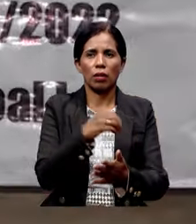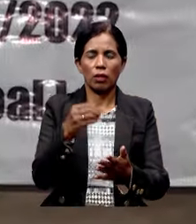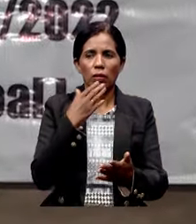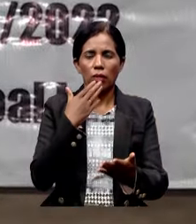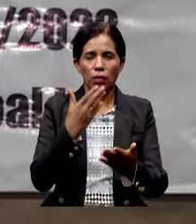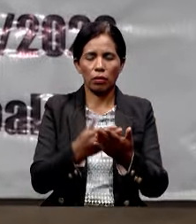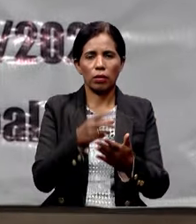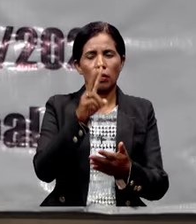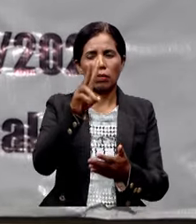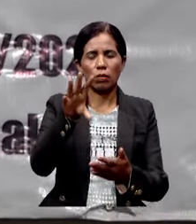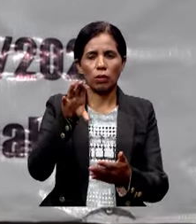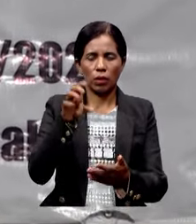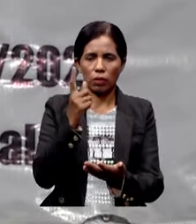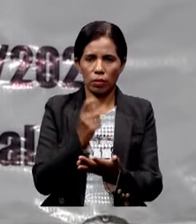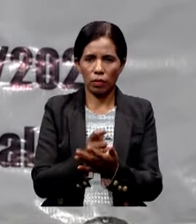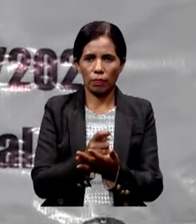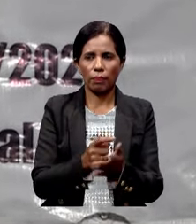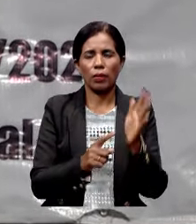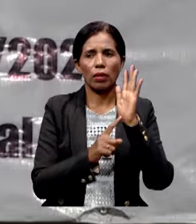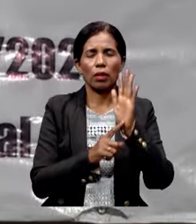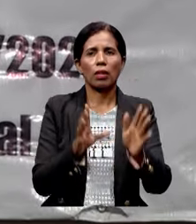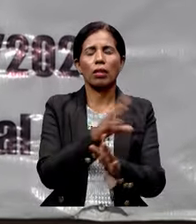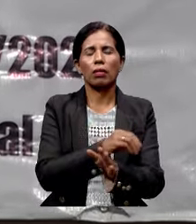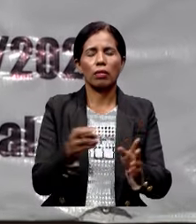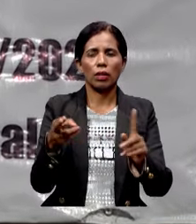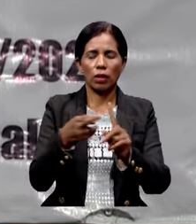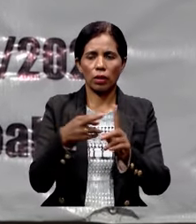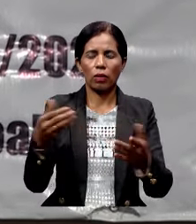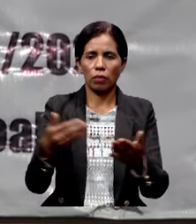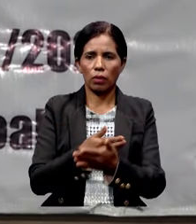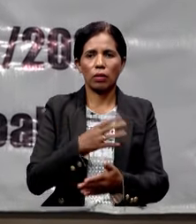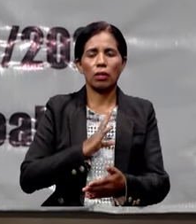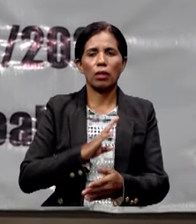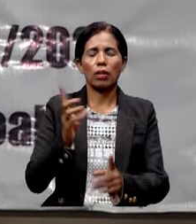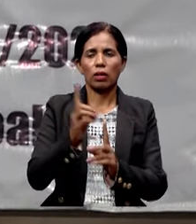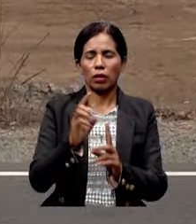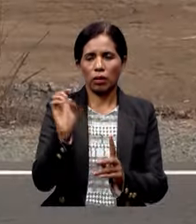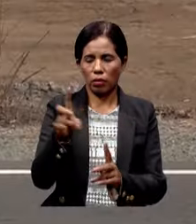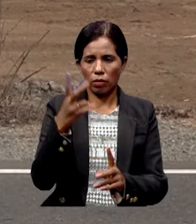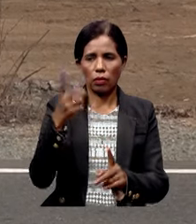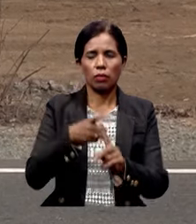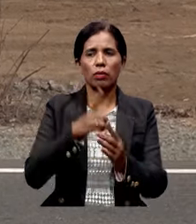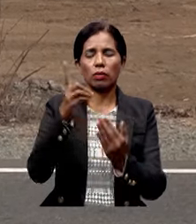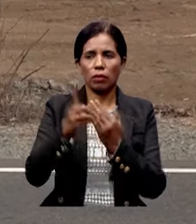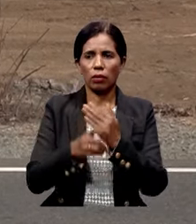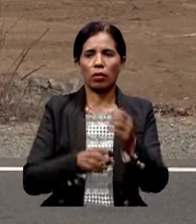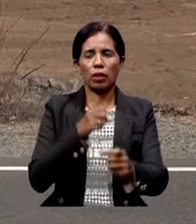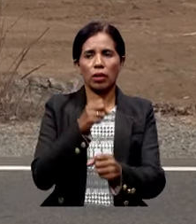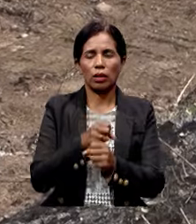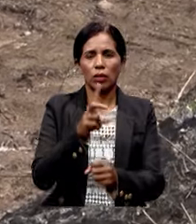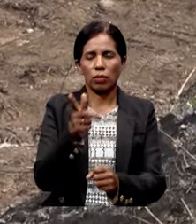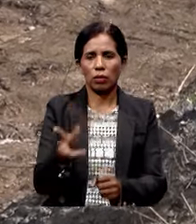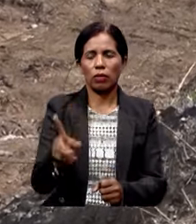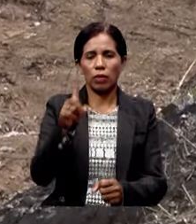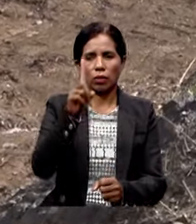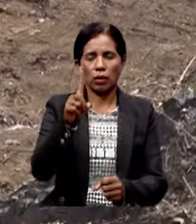serua. Ia kuadro aviju hatudu konstrusang ba semiteri ufong metinaru ne hahu ya lorong sam resen walu fulan novembru tinang rihun rua rua nulu resen